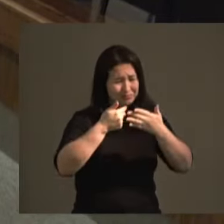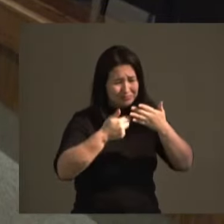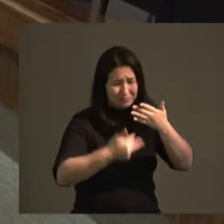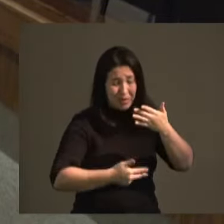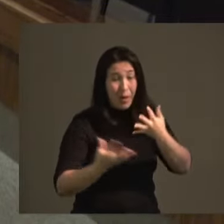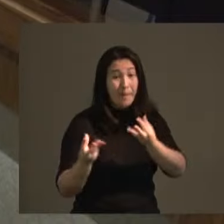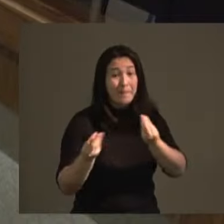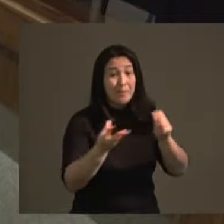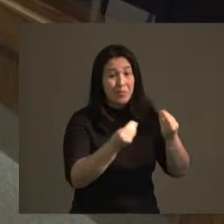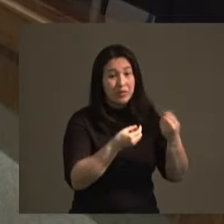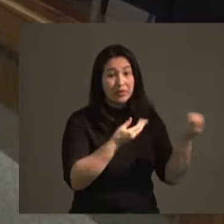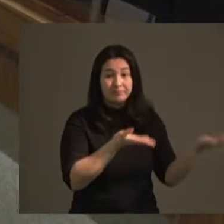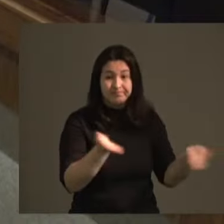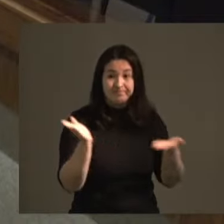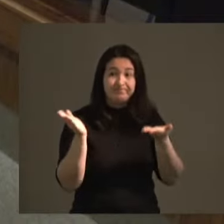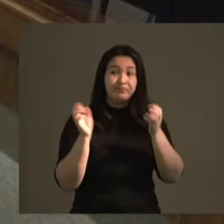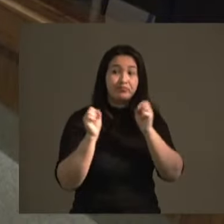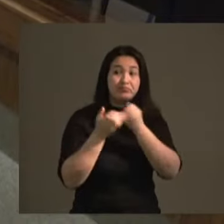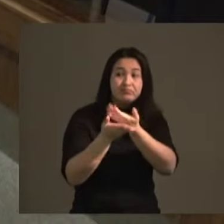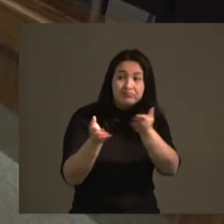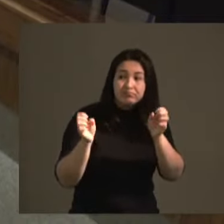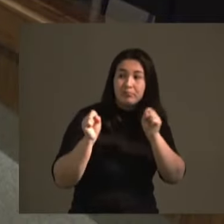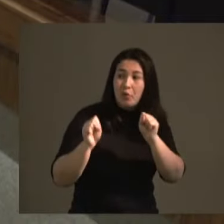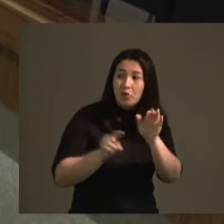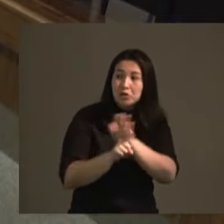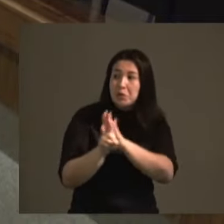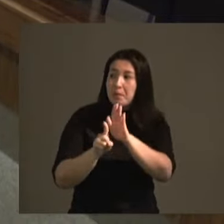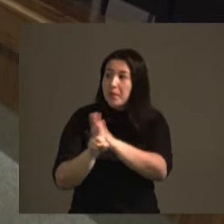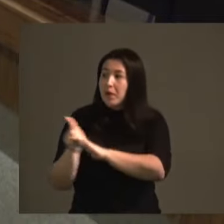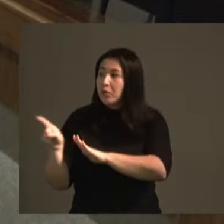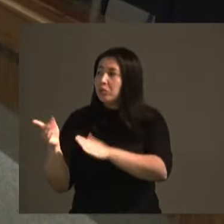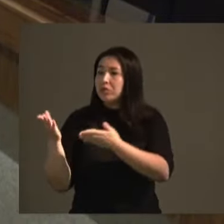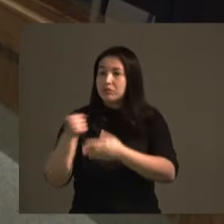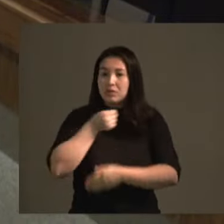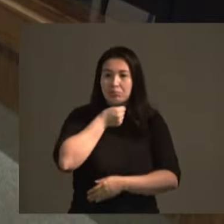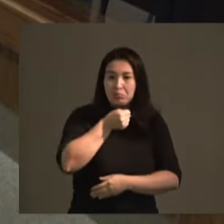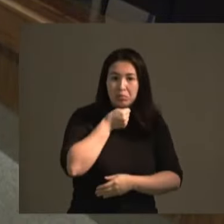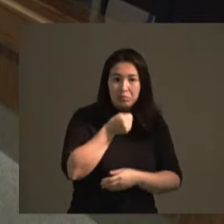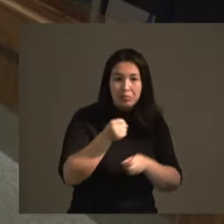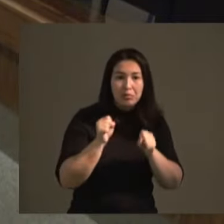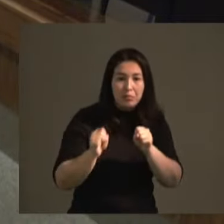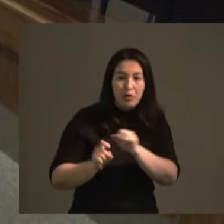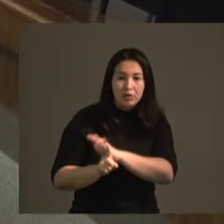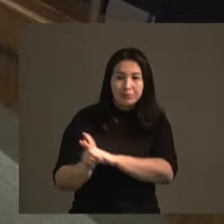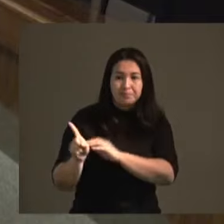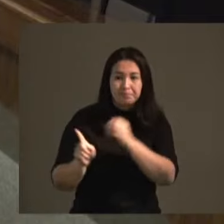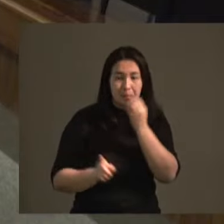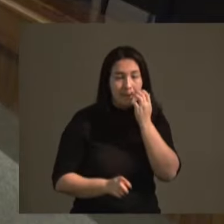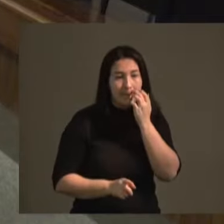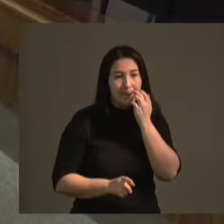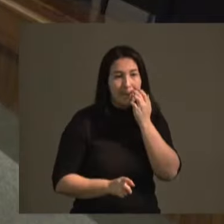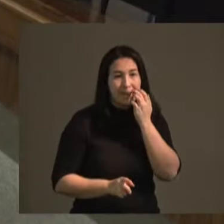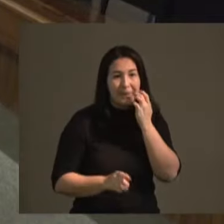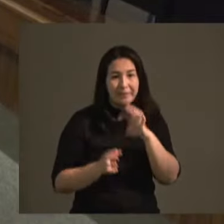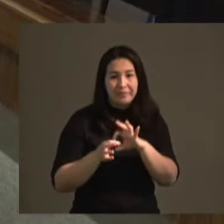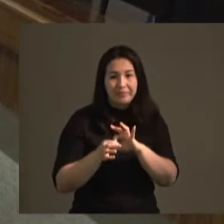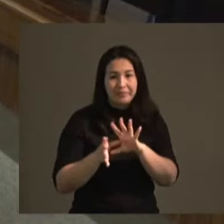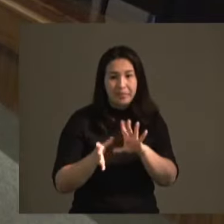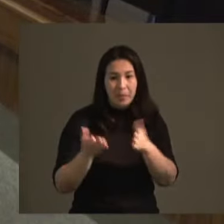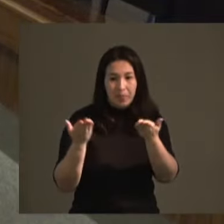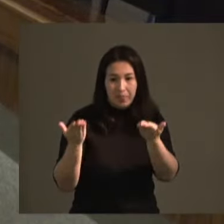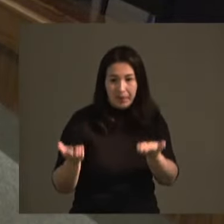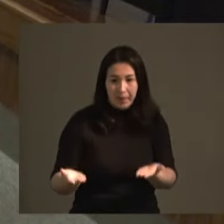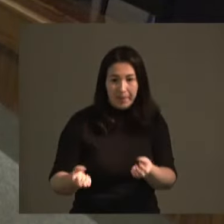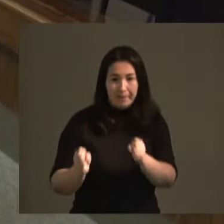aqui a palavra aberta. Eu não sei se tem aqui o microfone para a plateia, né? Mas a palavra está aberta para que a